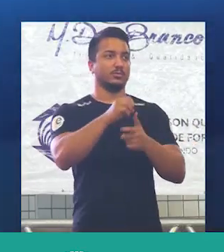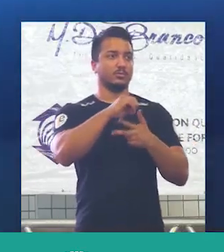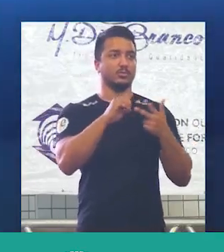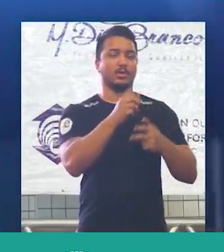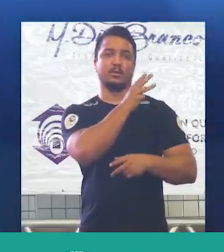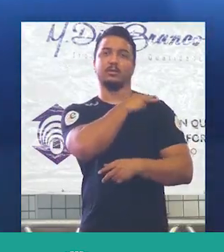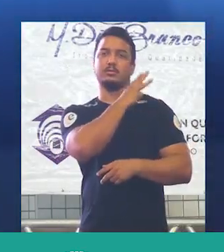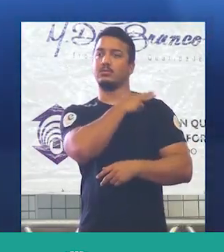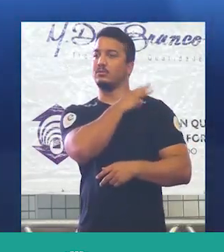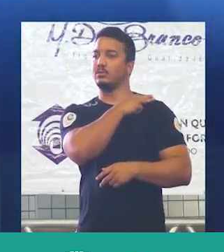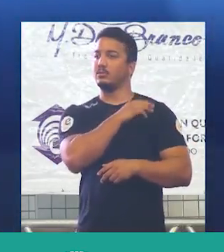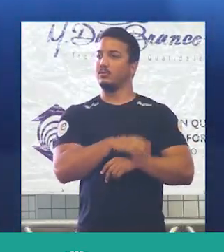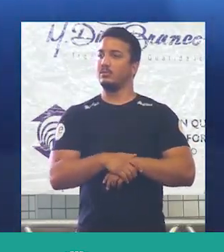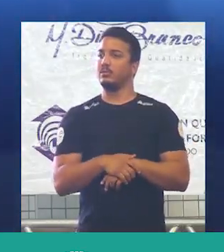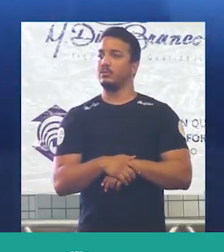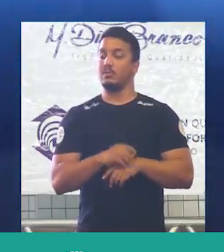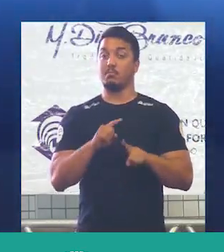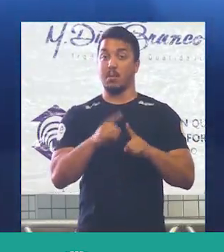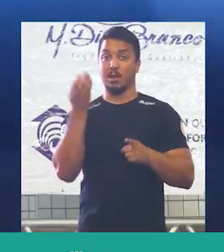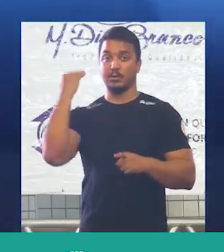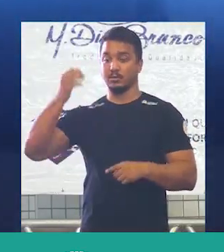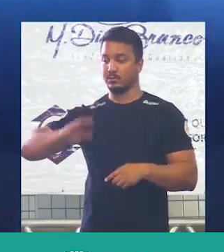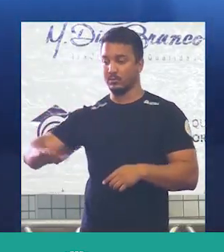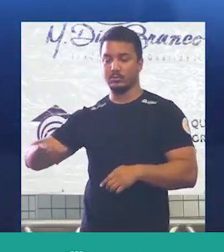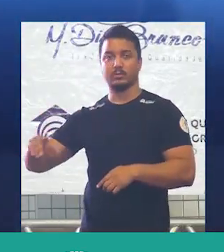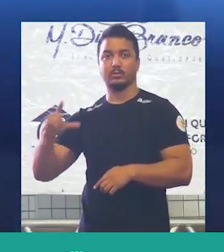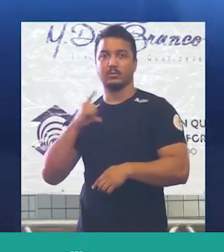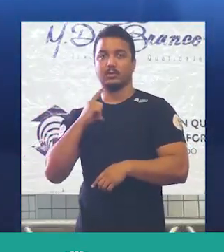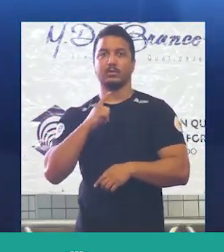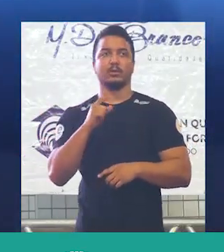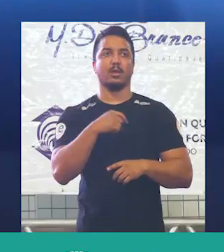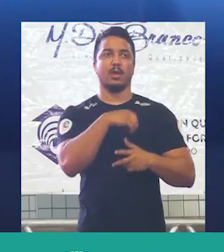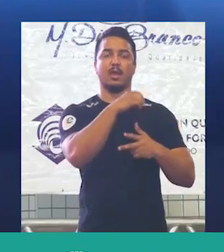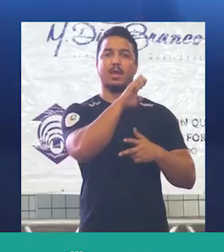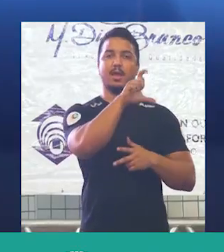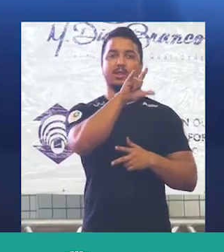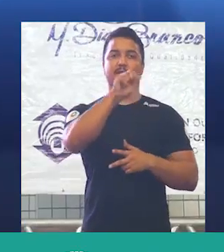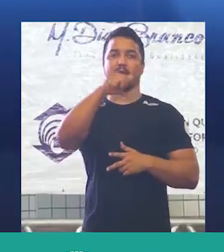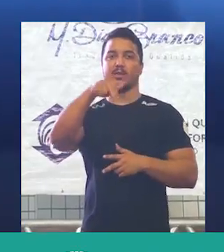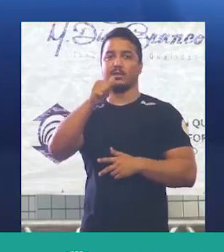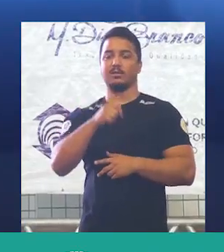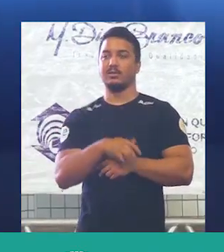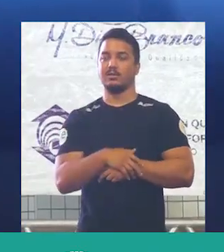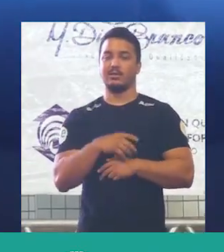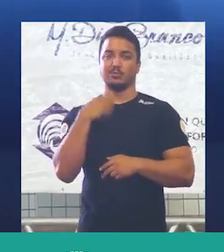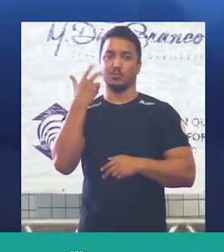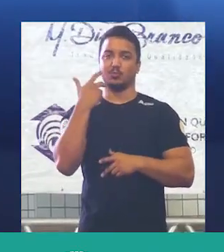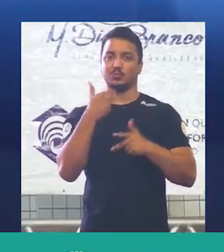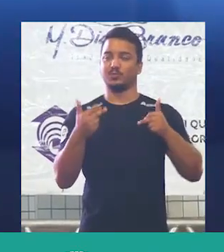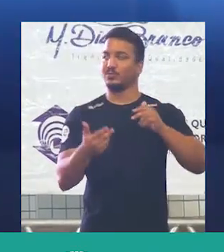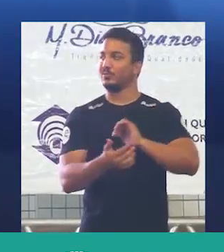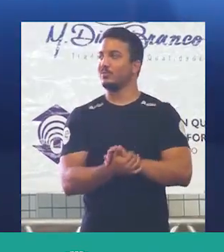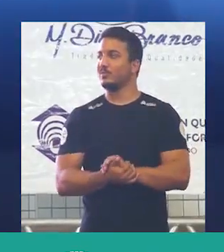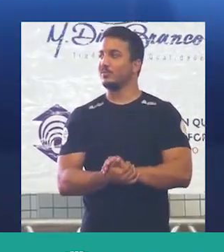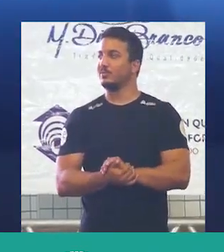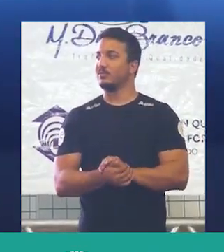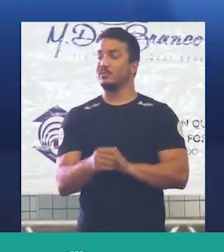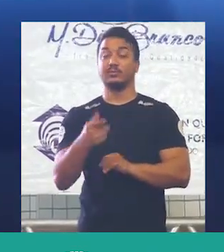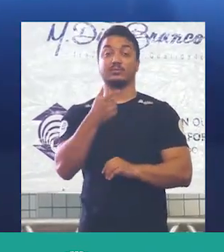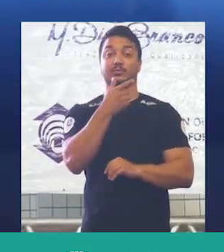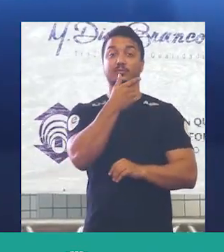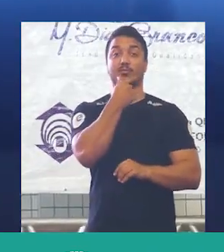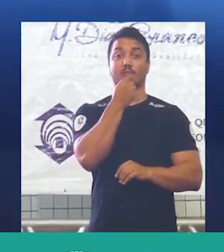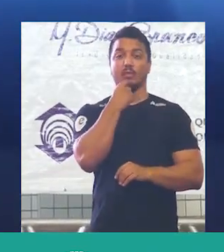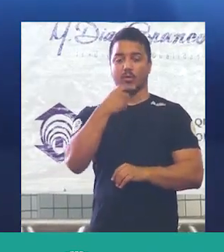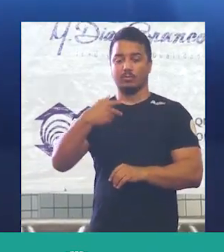fazendo 3º ano. Mas quando ela era pequenininha, a gente botava lá a Eliana lá cantando as musicazinhas. Mas vamos lá.